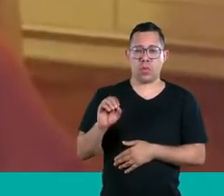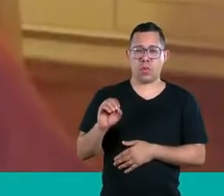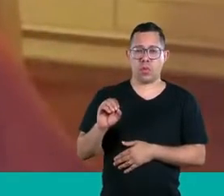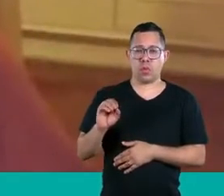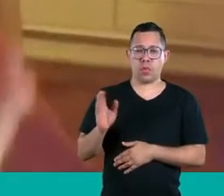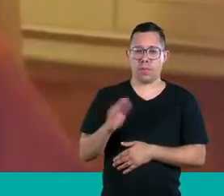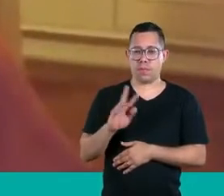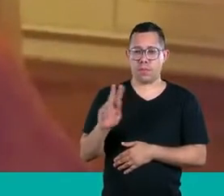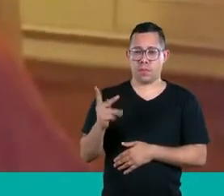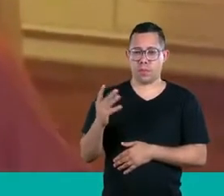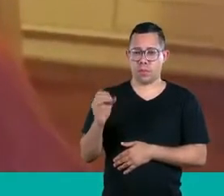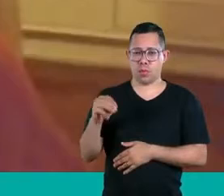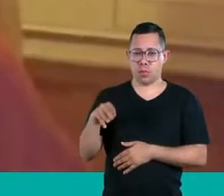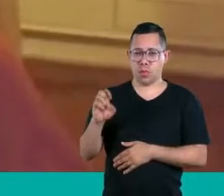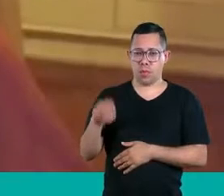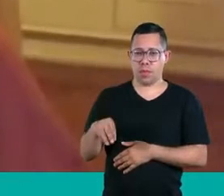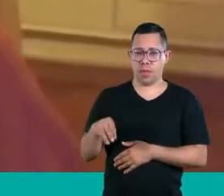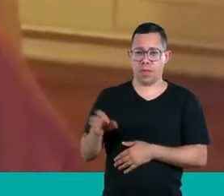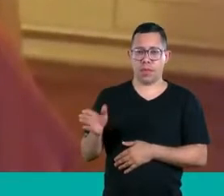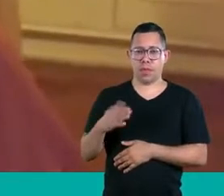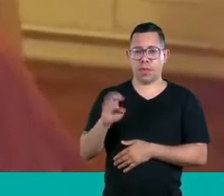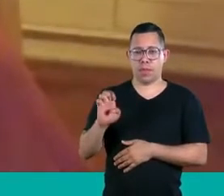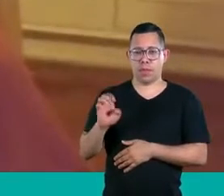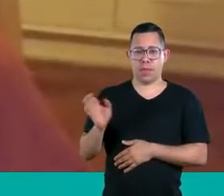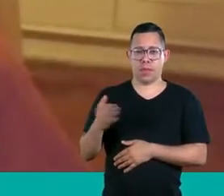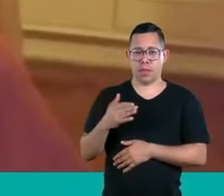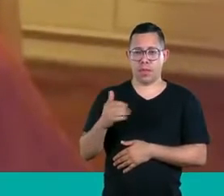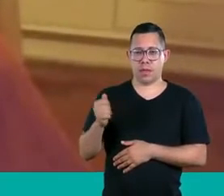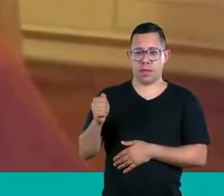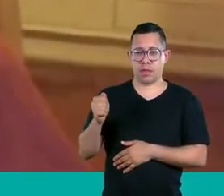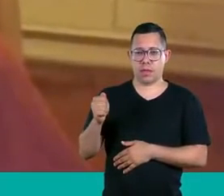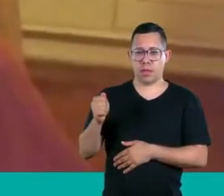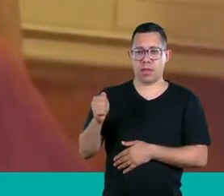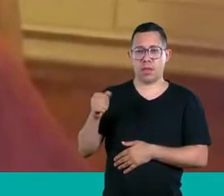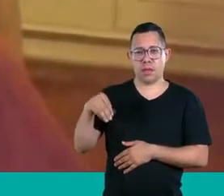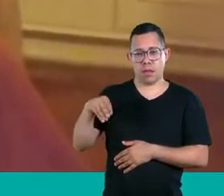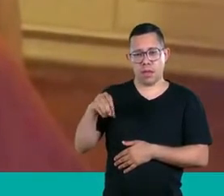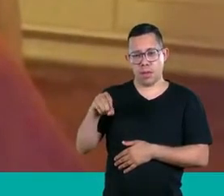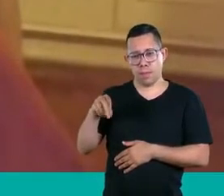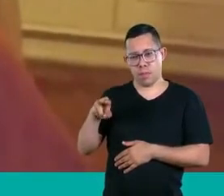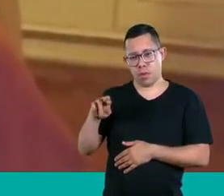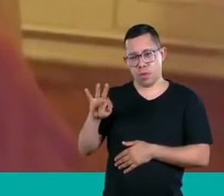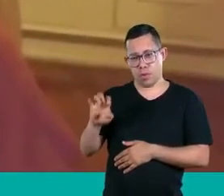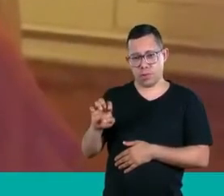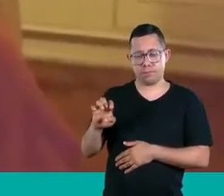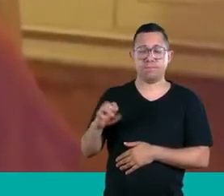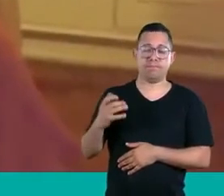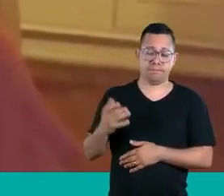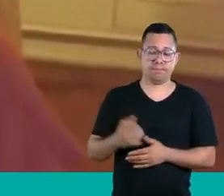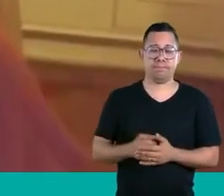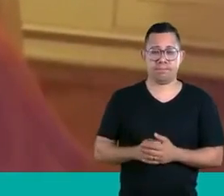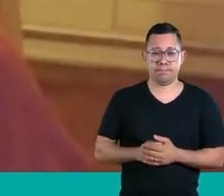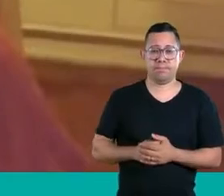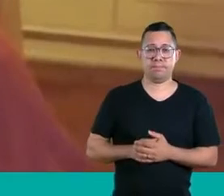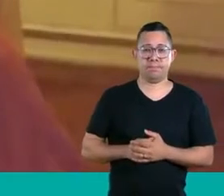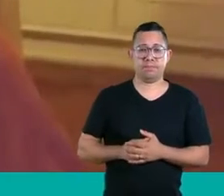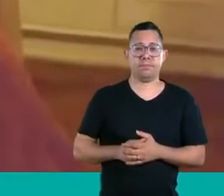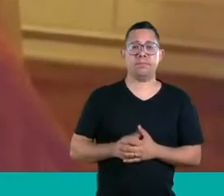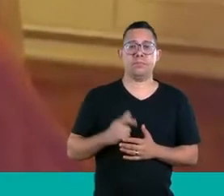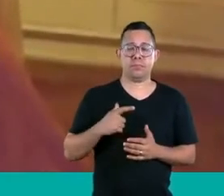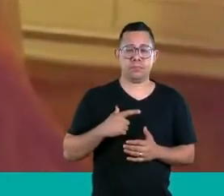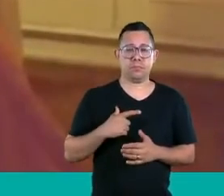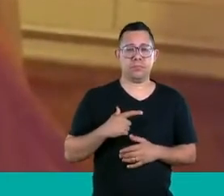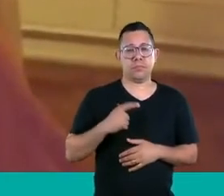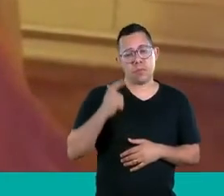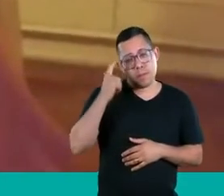estudo transcendendo as barreiras disciplinares, né? Pensamento